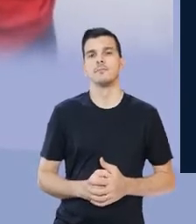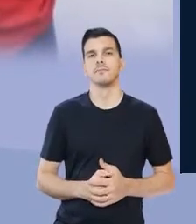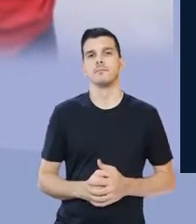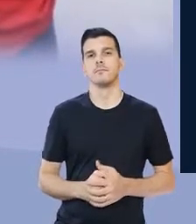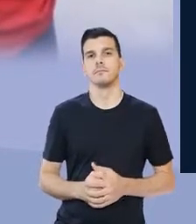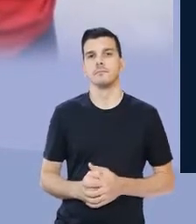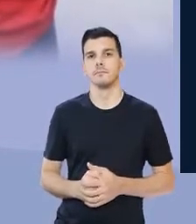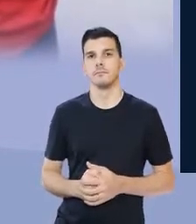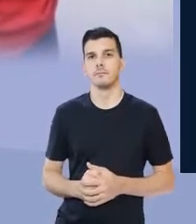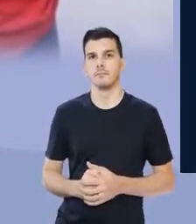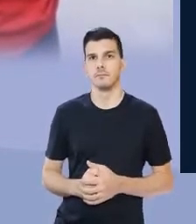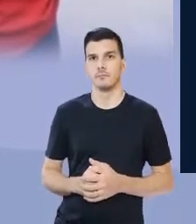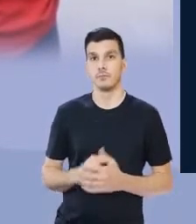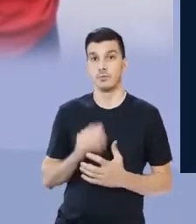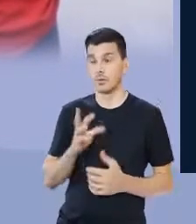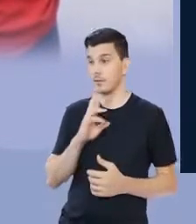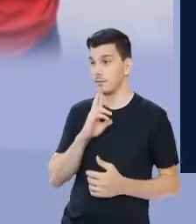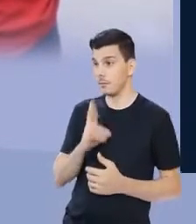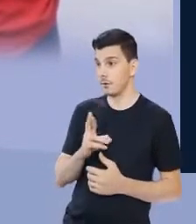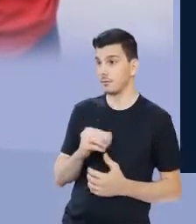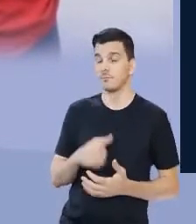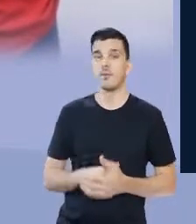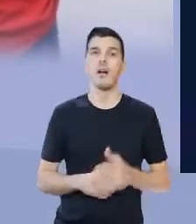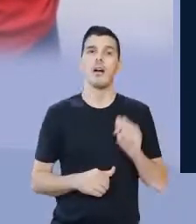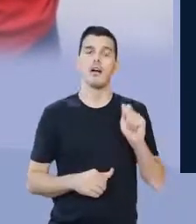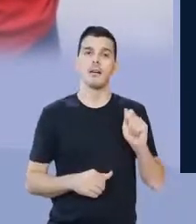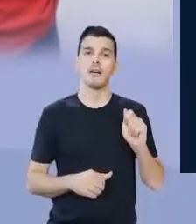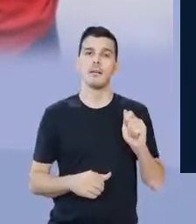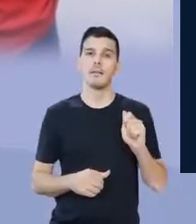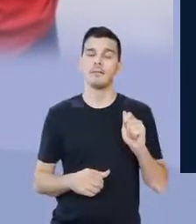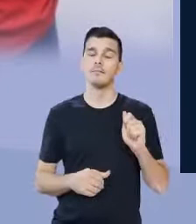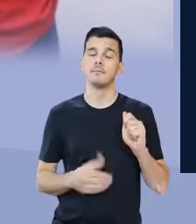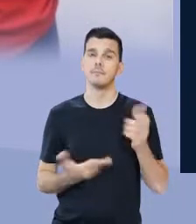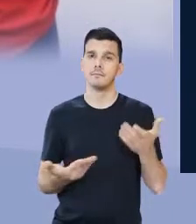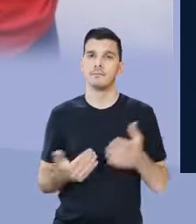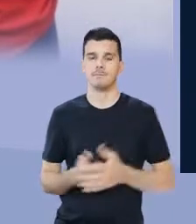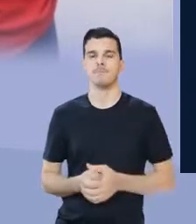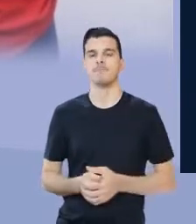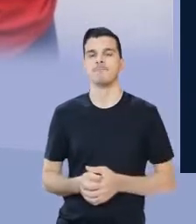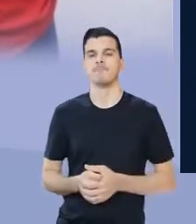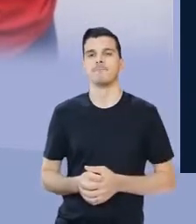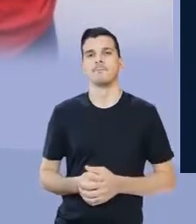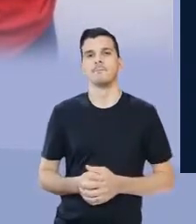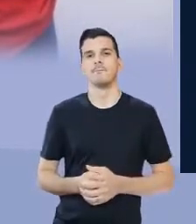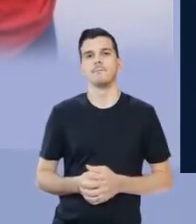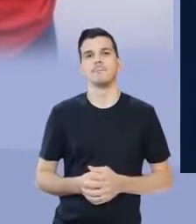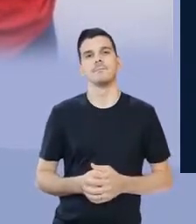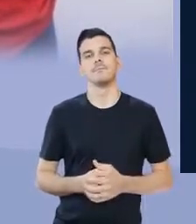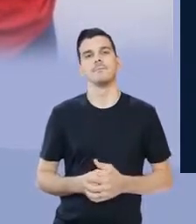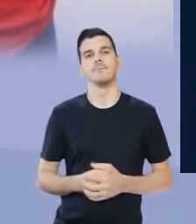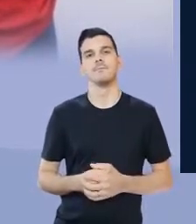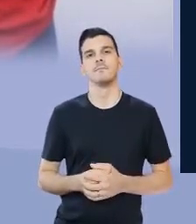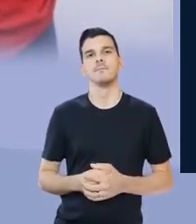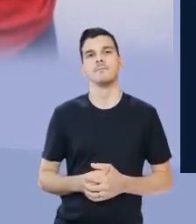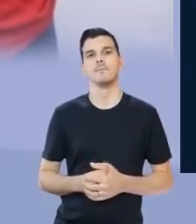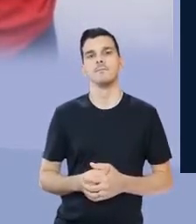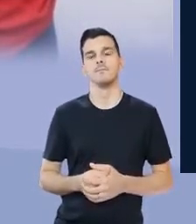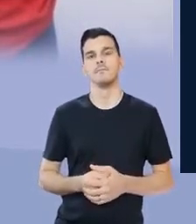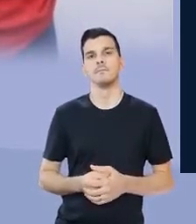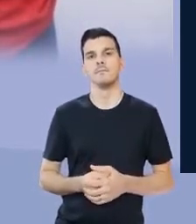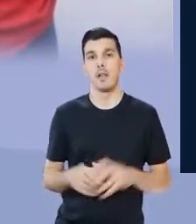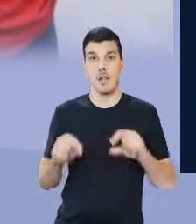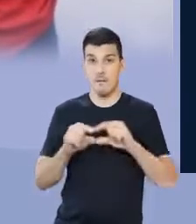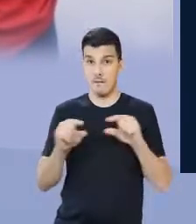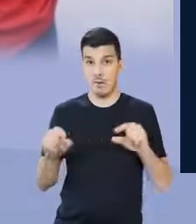Ó, já coloquei a resposta aí para vocês. Qual que é a melhor de todas? I used to smoke, but I don't anymore. É uma frase muito típica